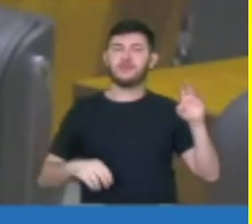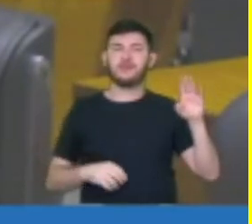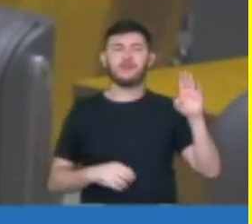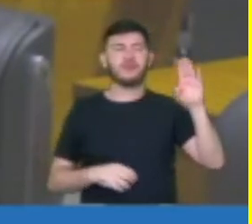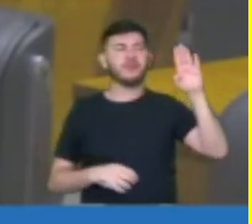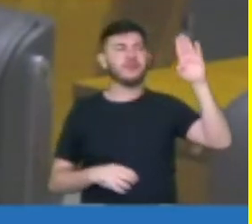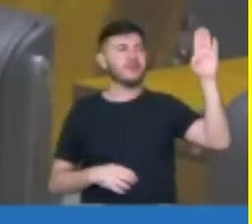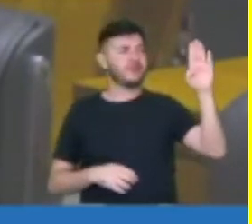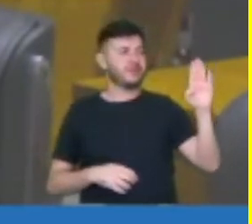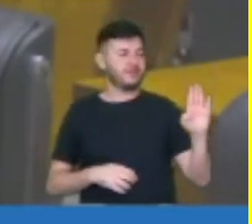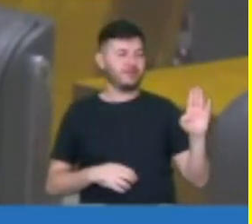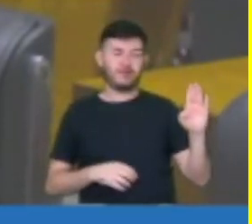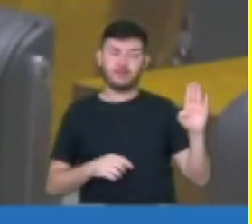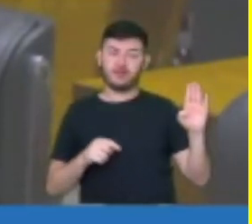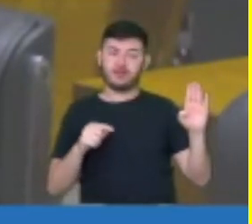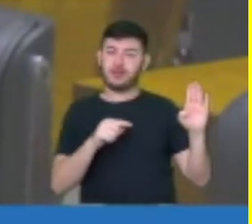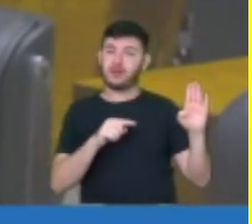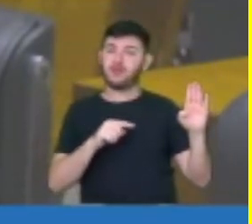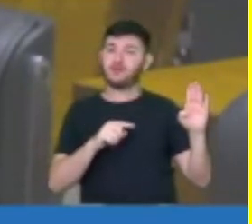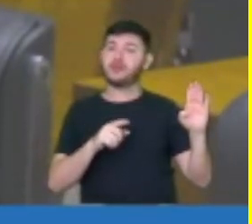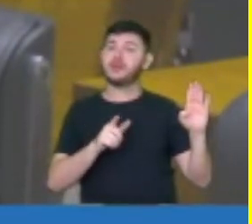Procuradoria Geral da República